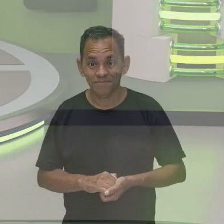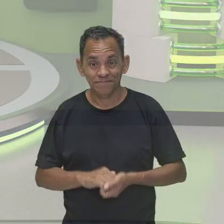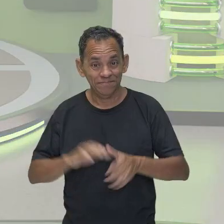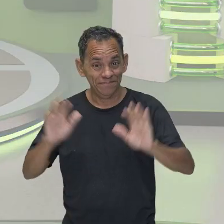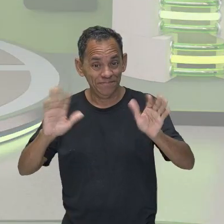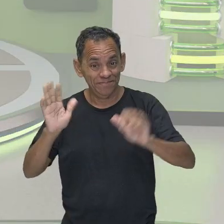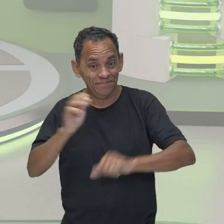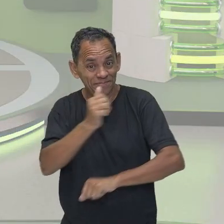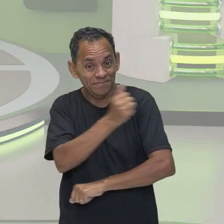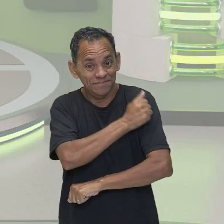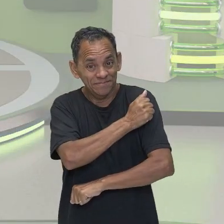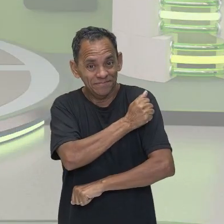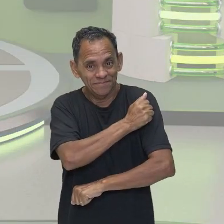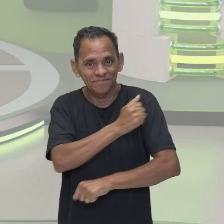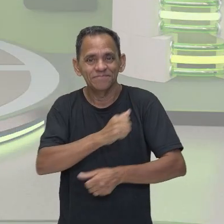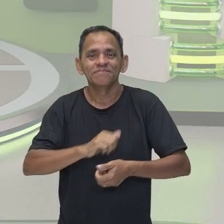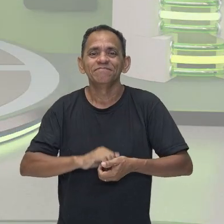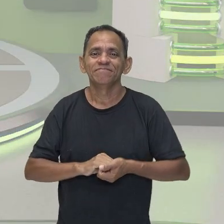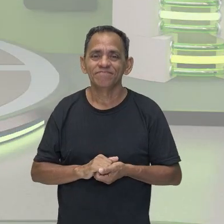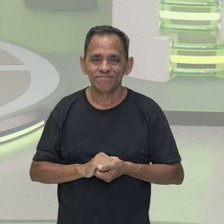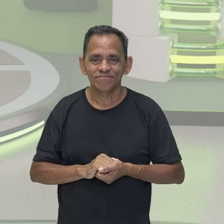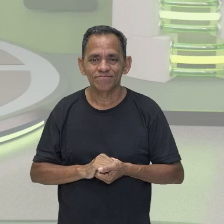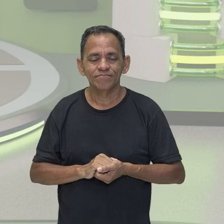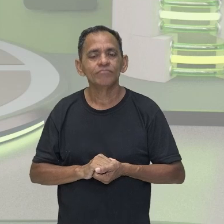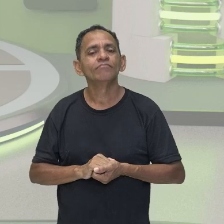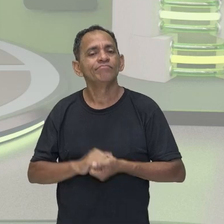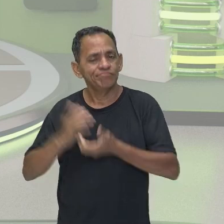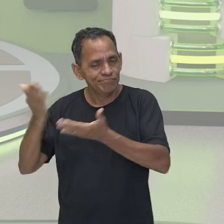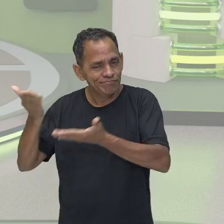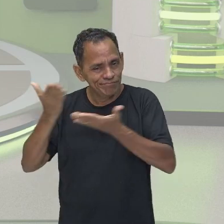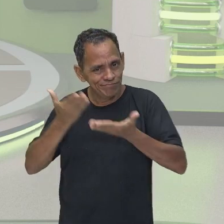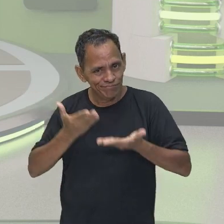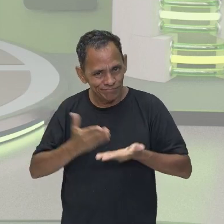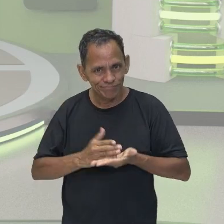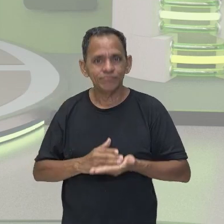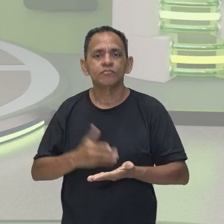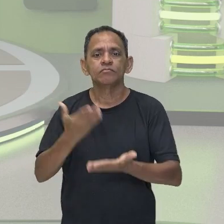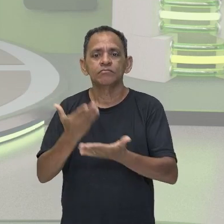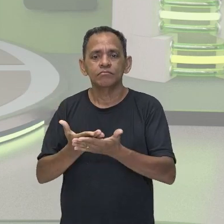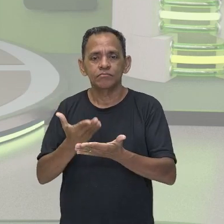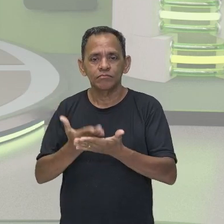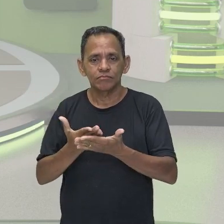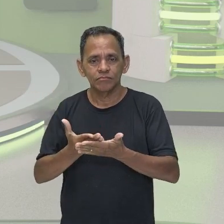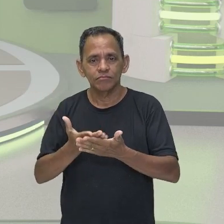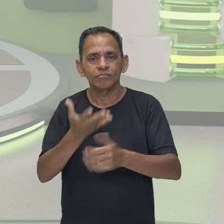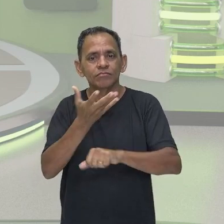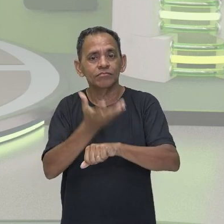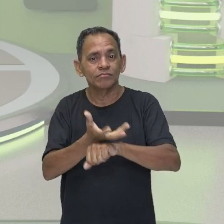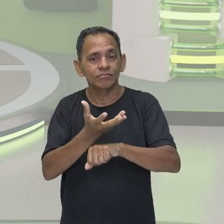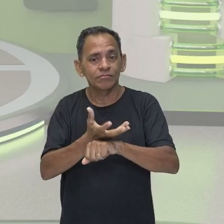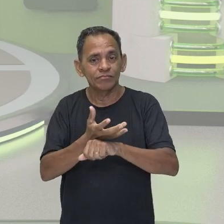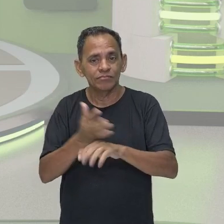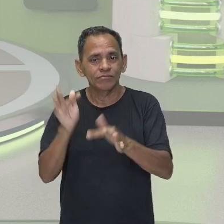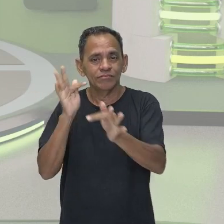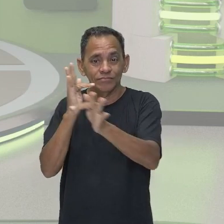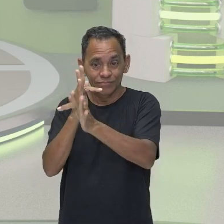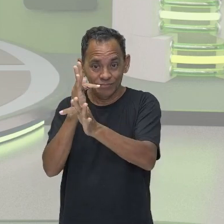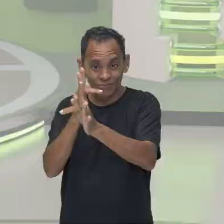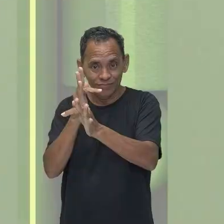Olá, queridos alunos e queridas alunas. Sejam todos muito bem-vindos ao nosso componente curricular de